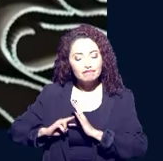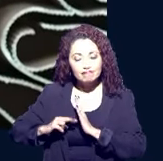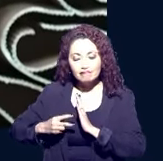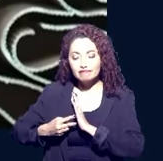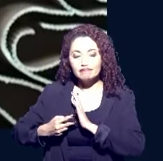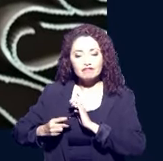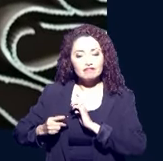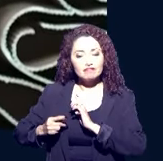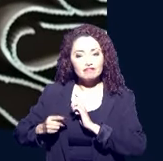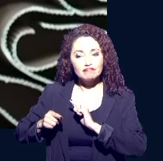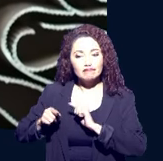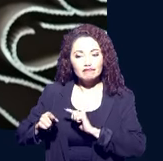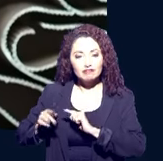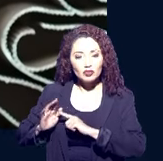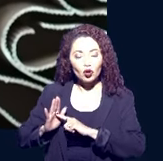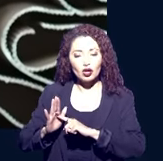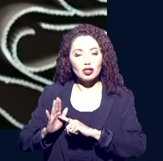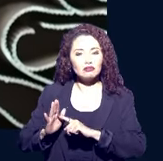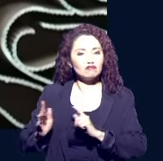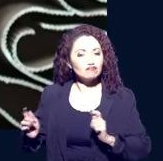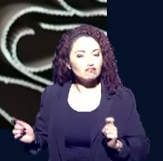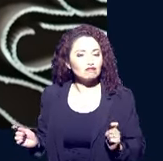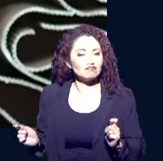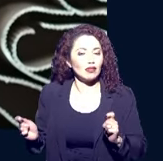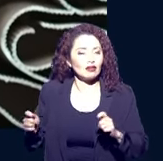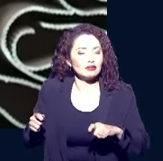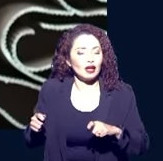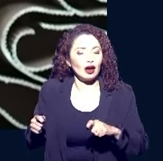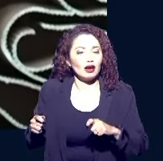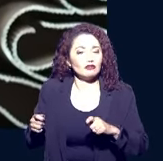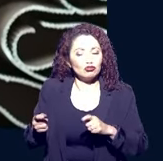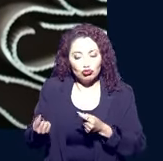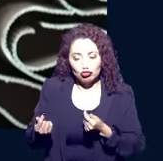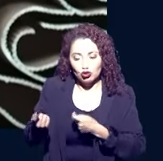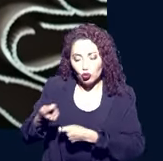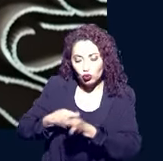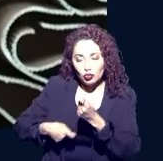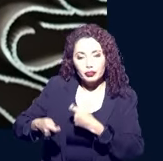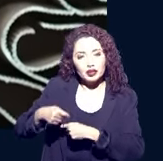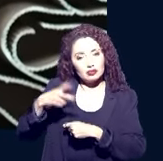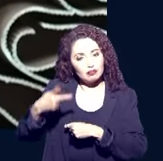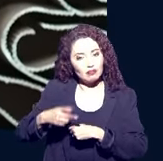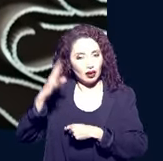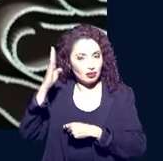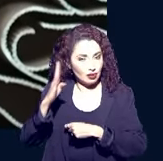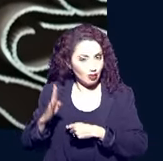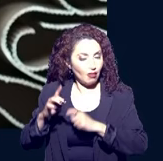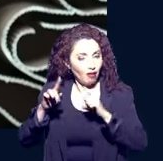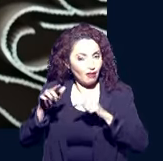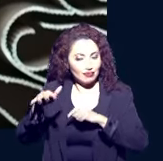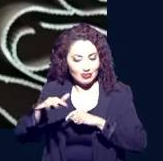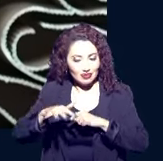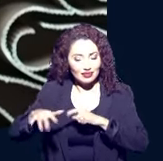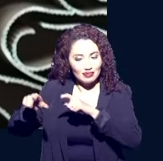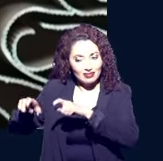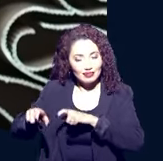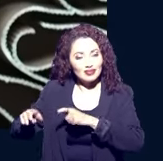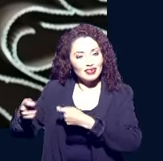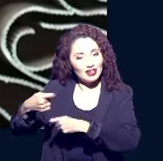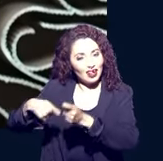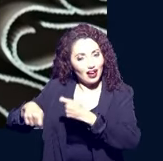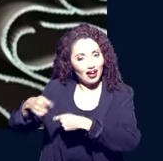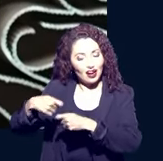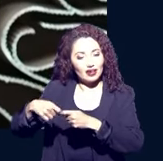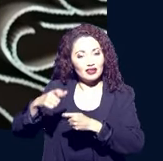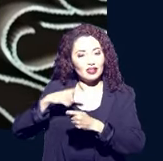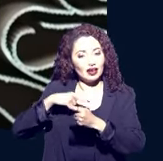como poucos né a pujança e o potencial da economia brasileira que é o setor Agro eh com três expoentes né né